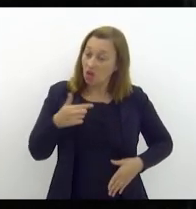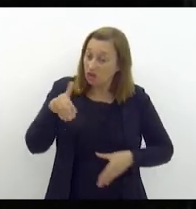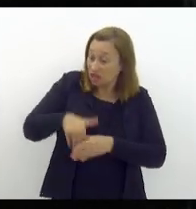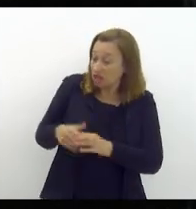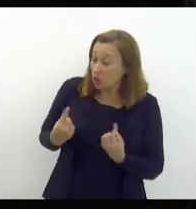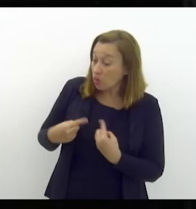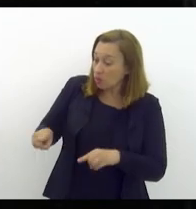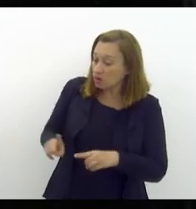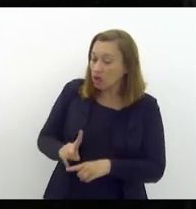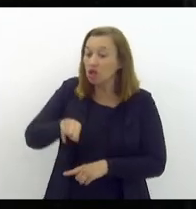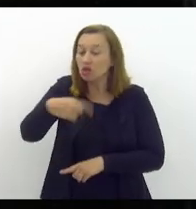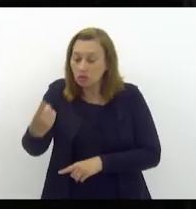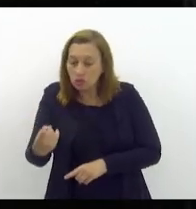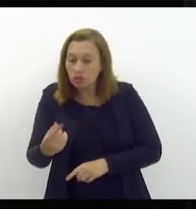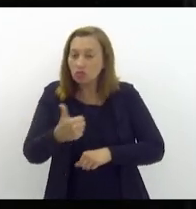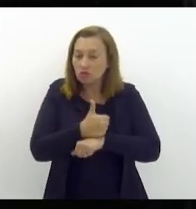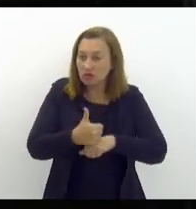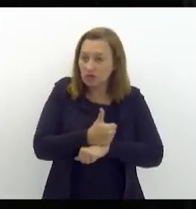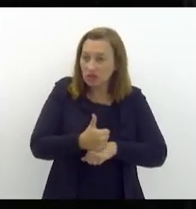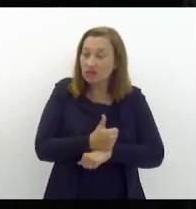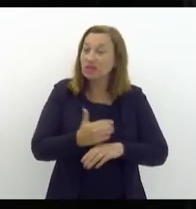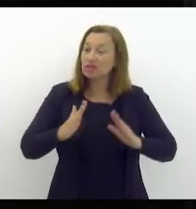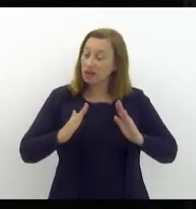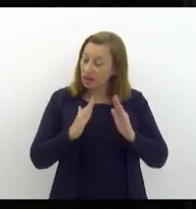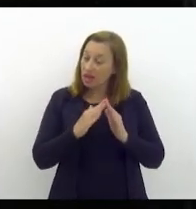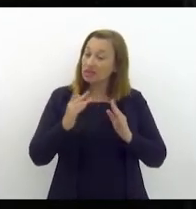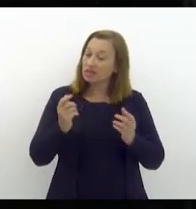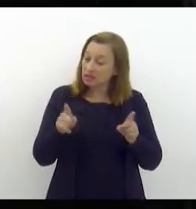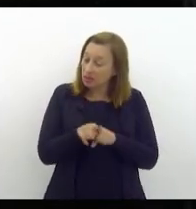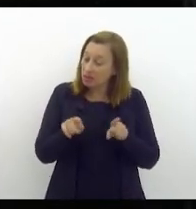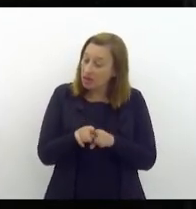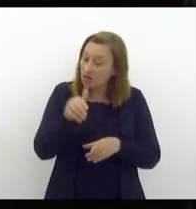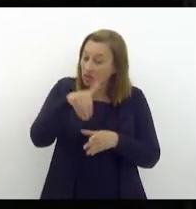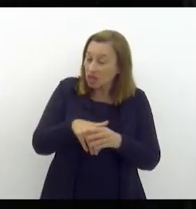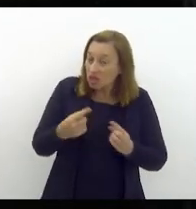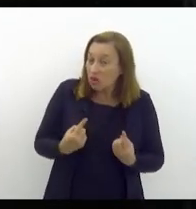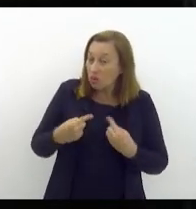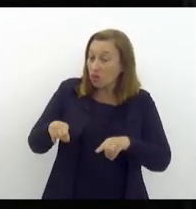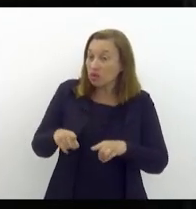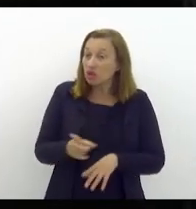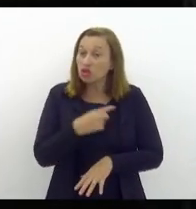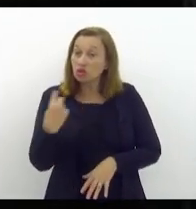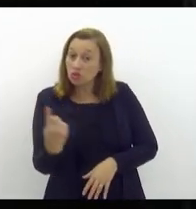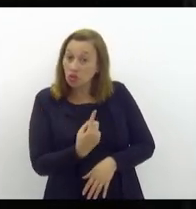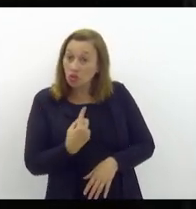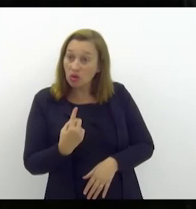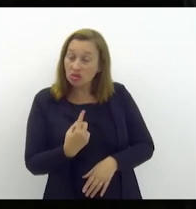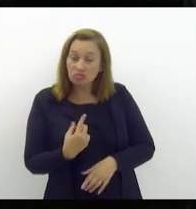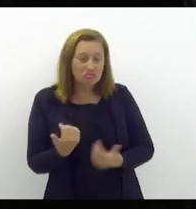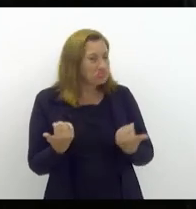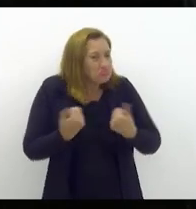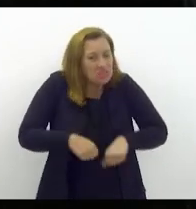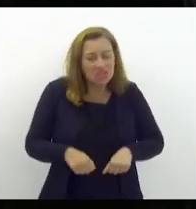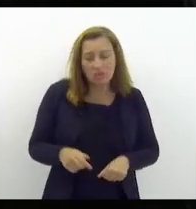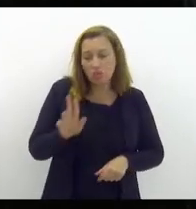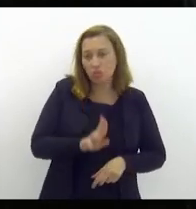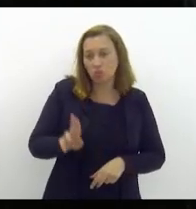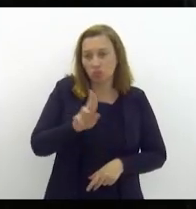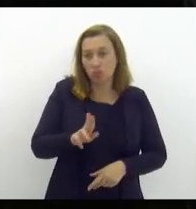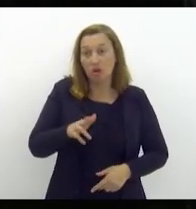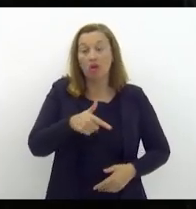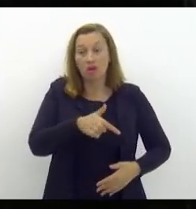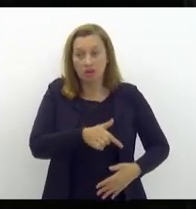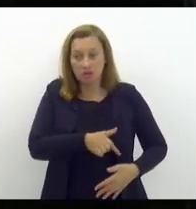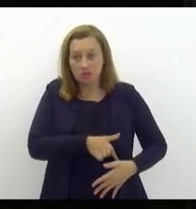e todos os profissionais de educação aqui dessa casa votariam contra, porque nós, na nossa função, não precisamos de usar arma.